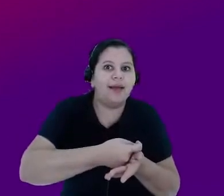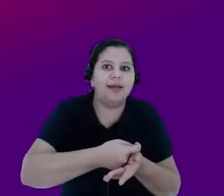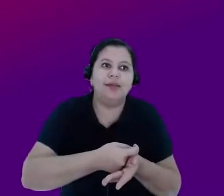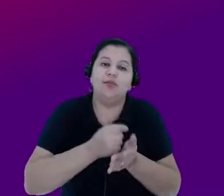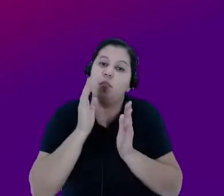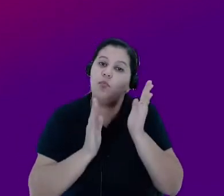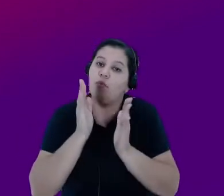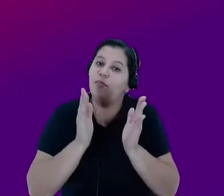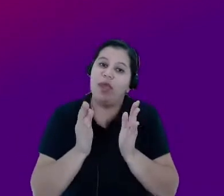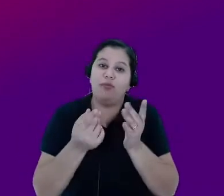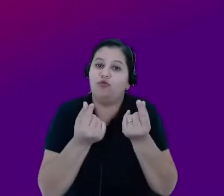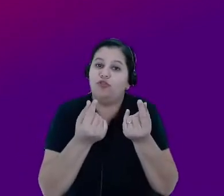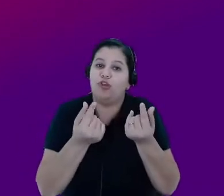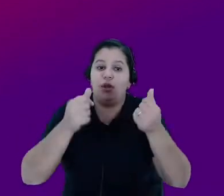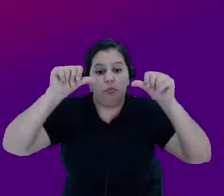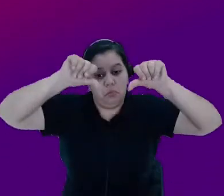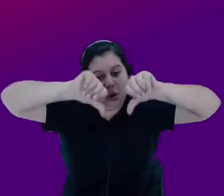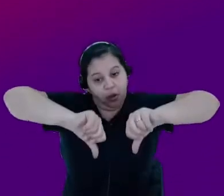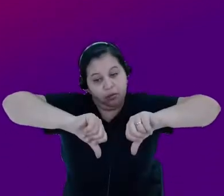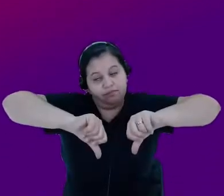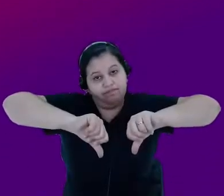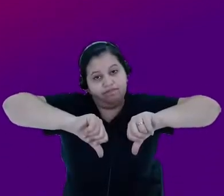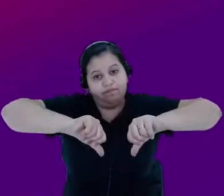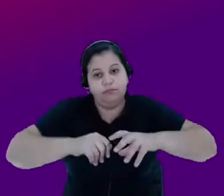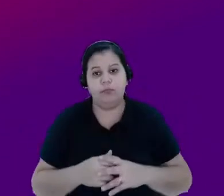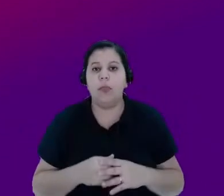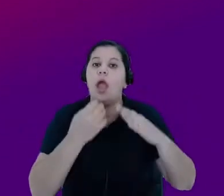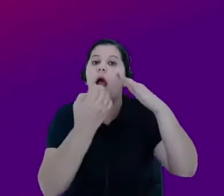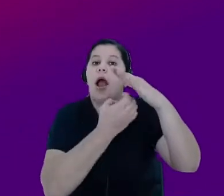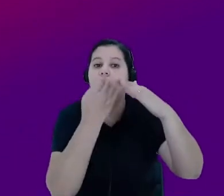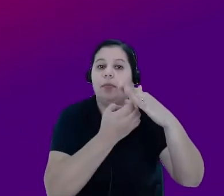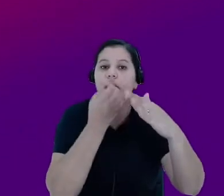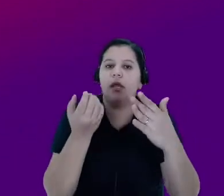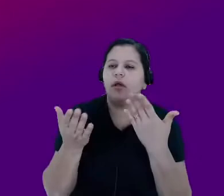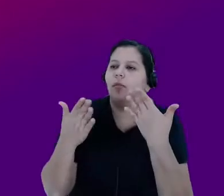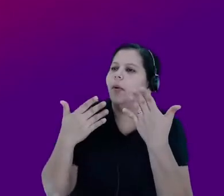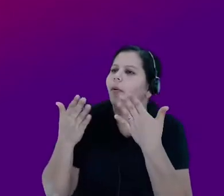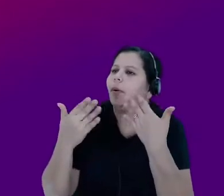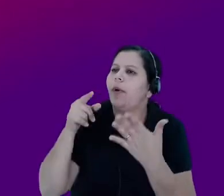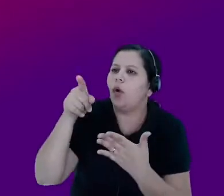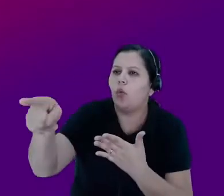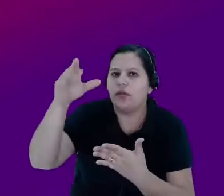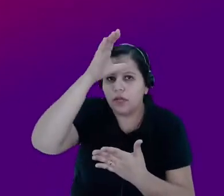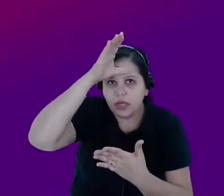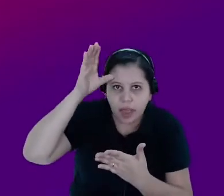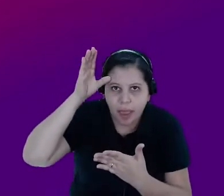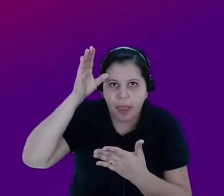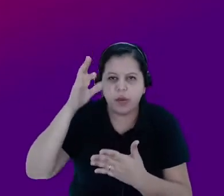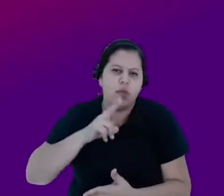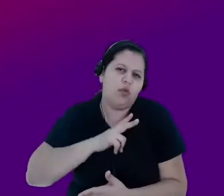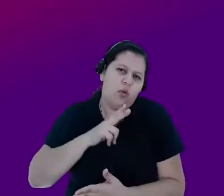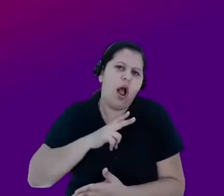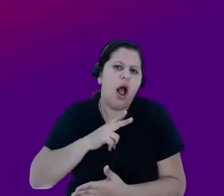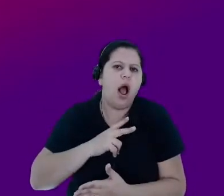vivendo. Ter uma empresa que conversa com esse consumidor de uma forma mais pessoal, mais customizada,